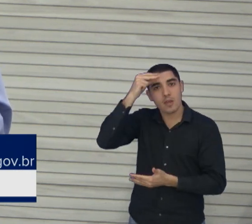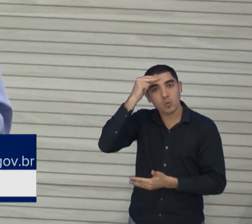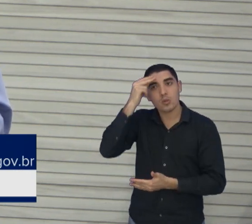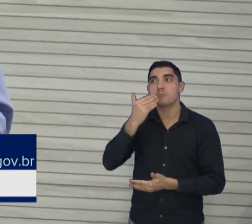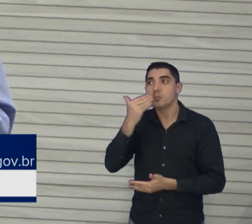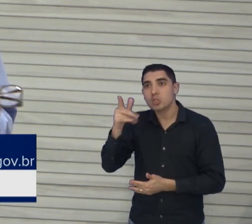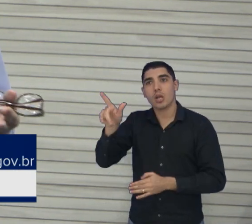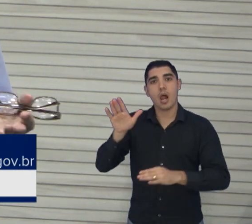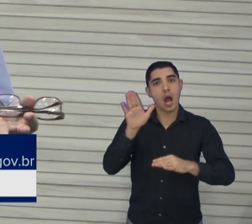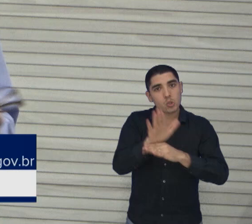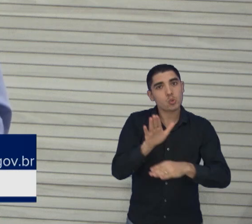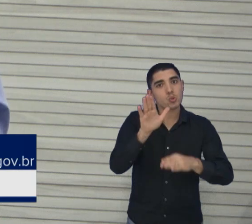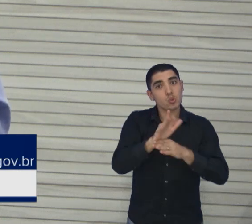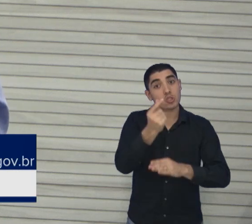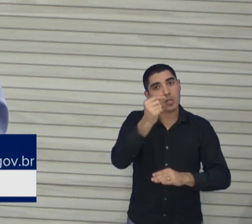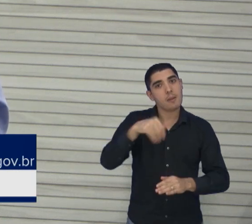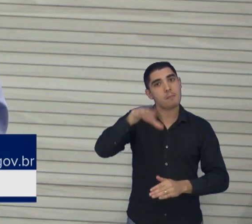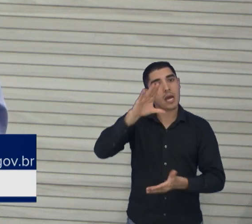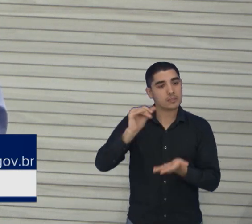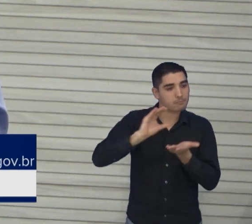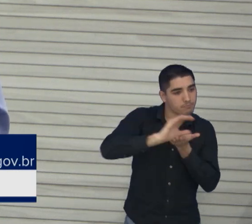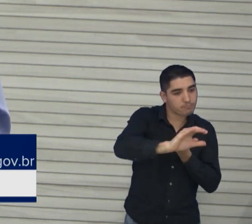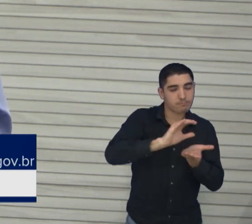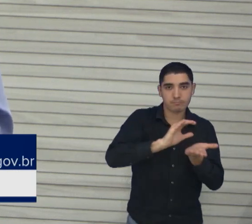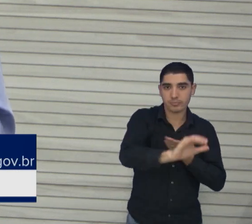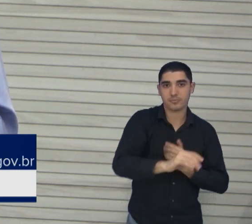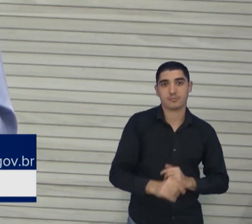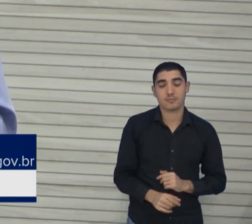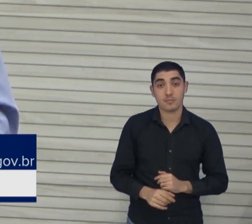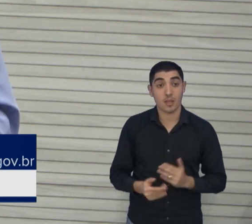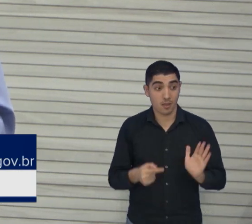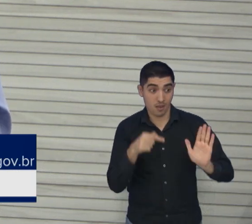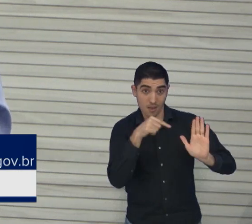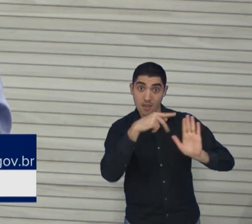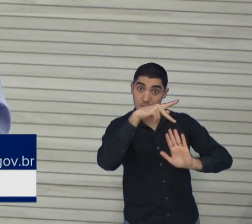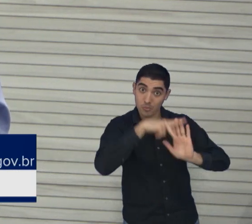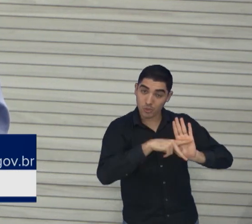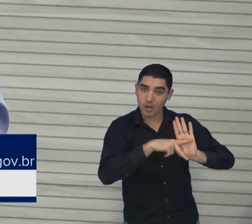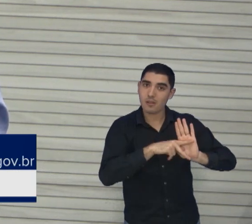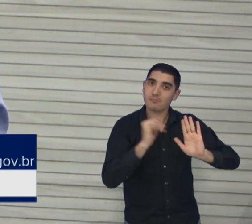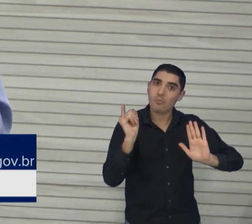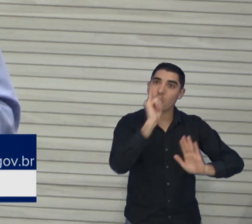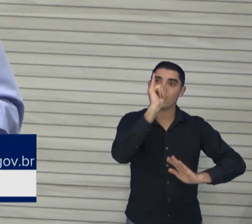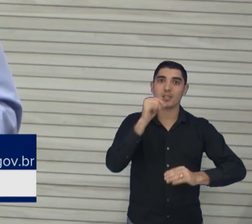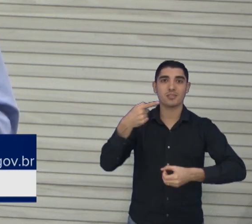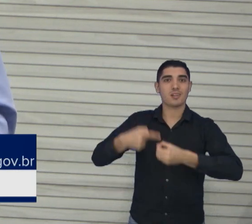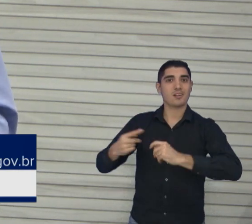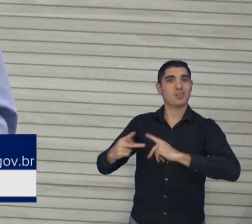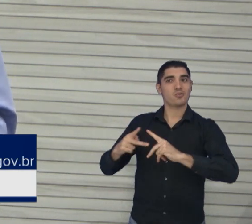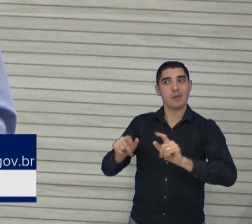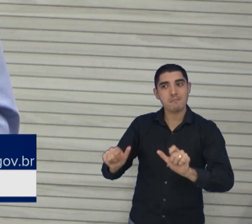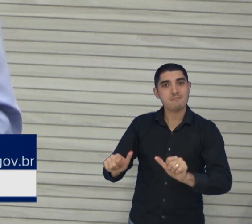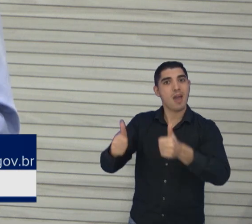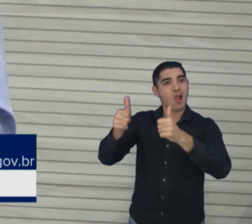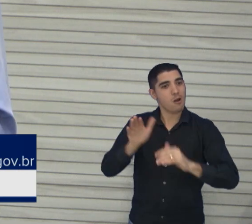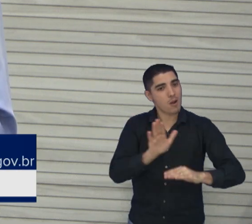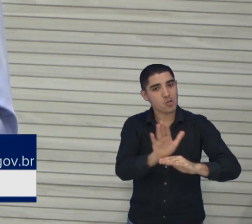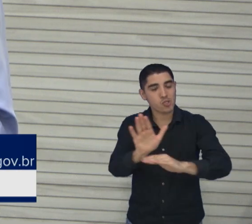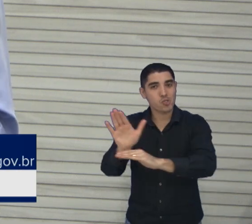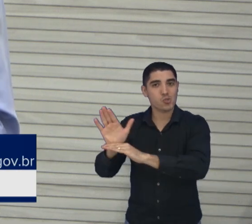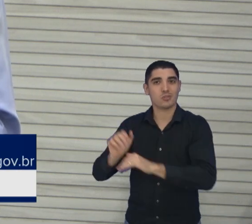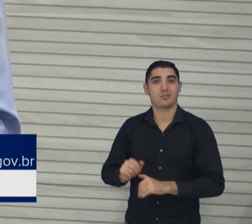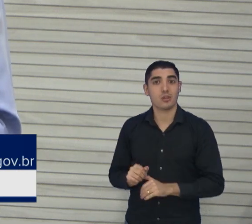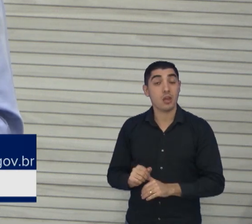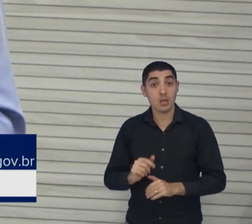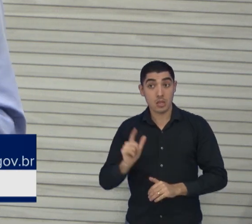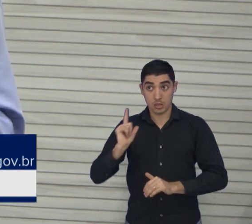complemento nesse custo. Eu acho que o projeto seria muito bom para a cidade. Então, assim, existe o trabalho,